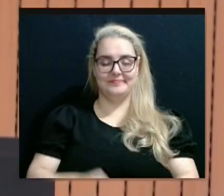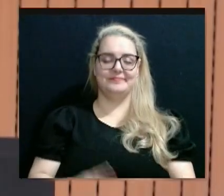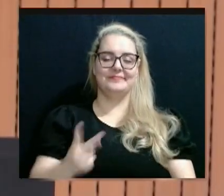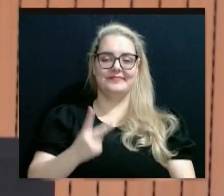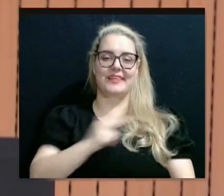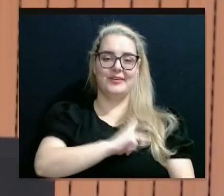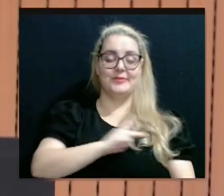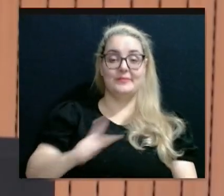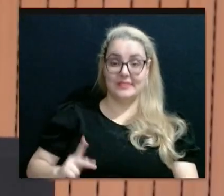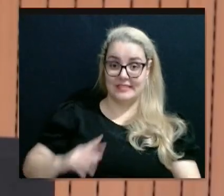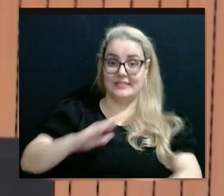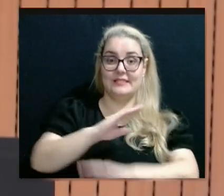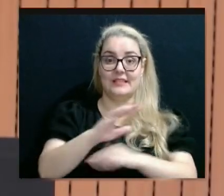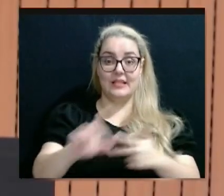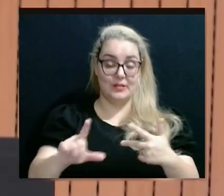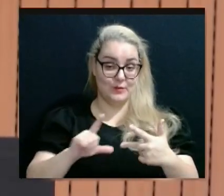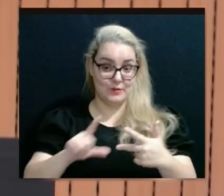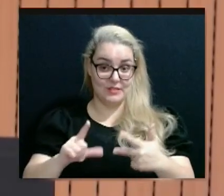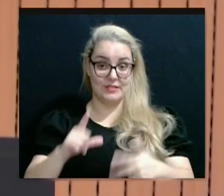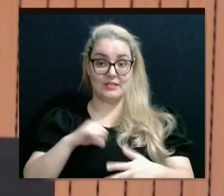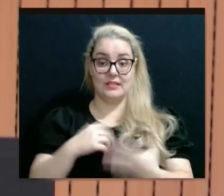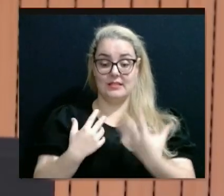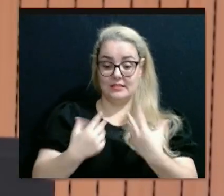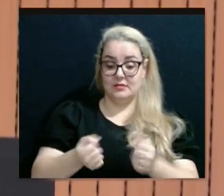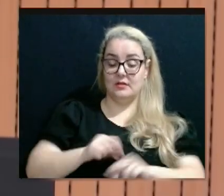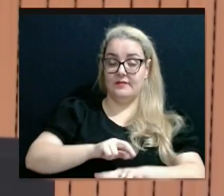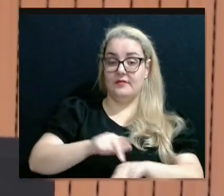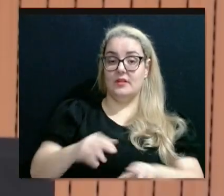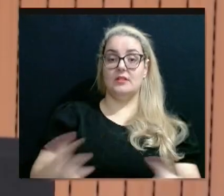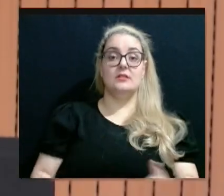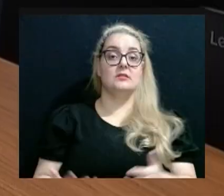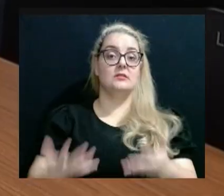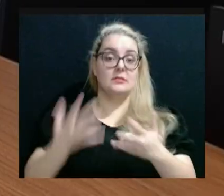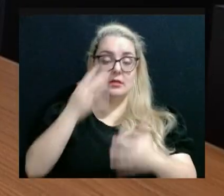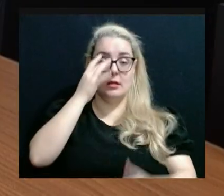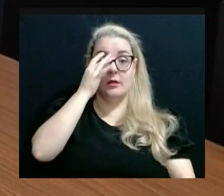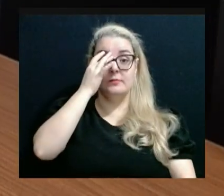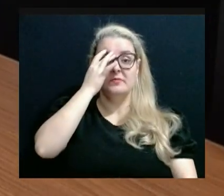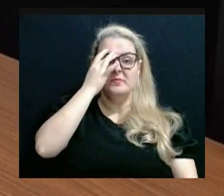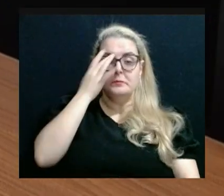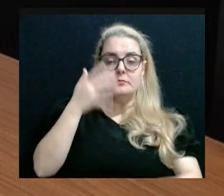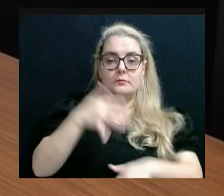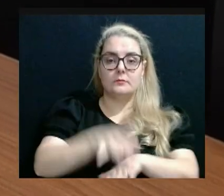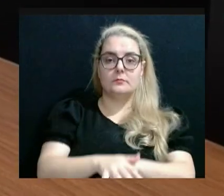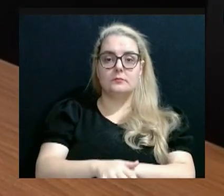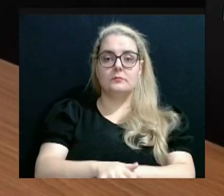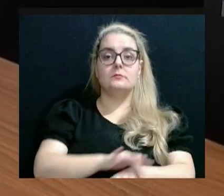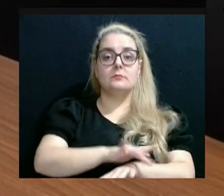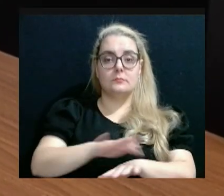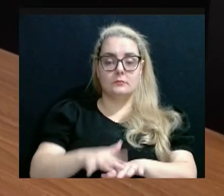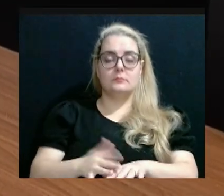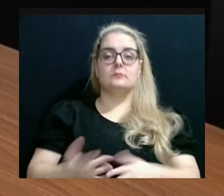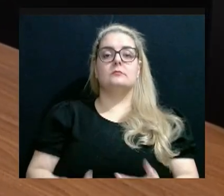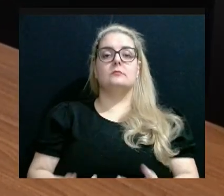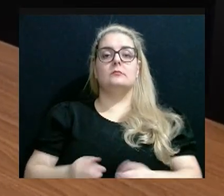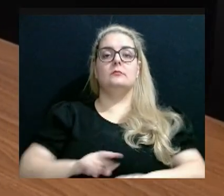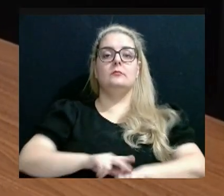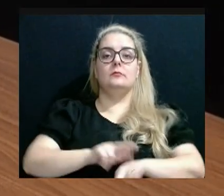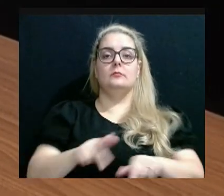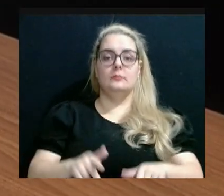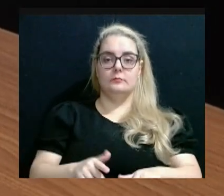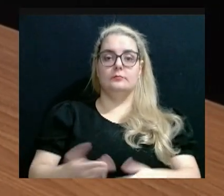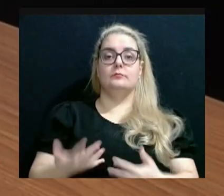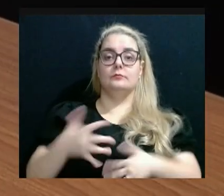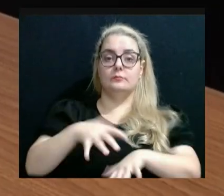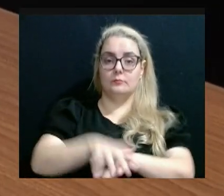o Legislativo tem adotado diversas iniciativas de inclusão. Uma delas em parceria com o Centro Cultural Luiz